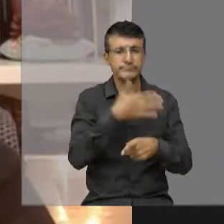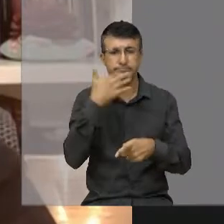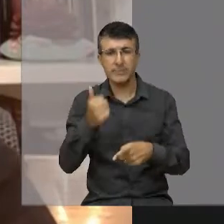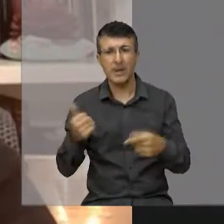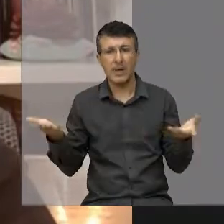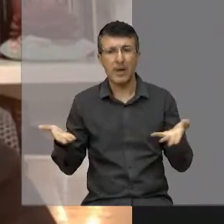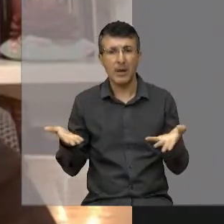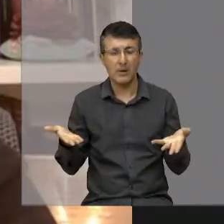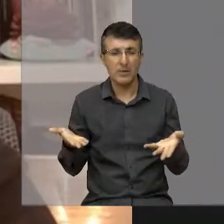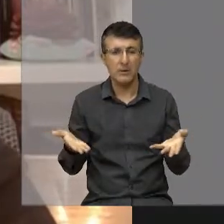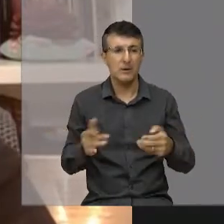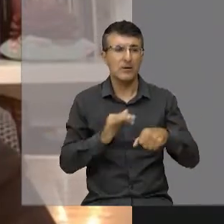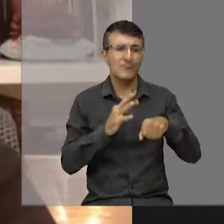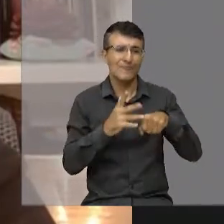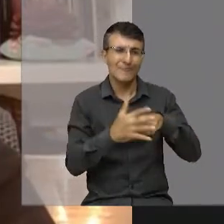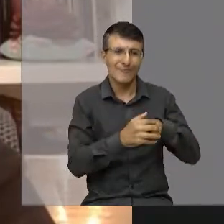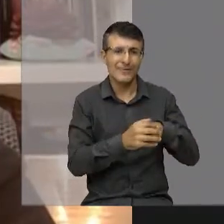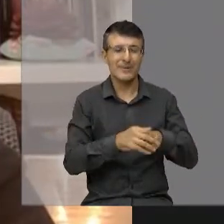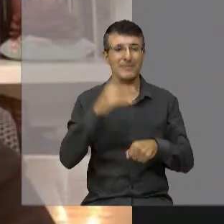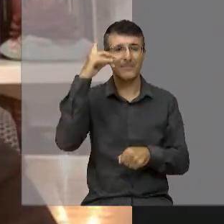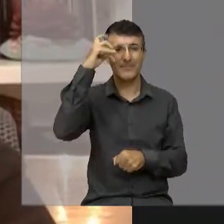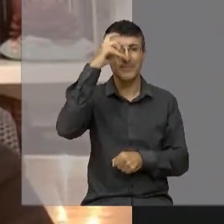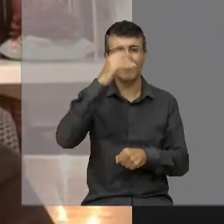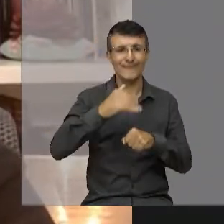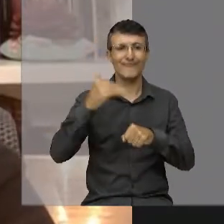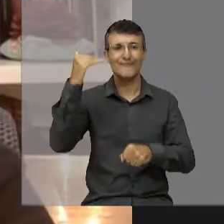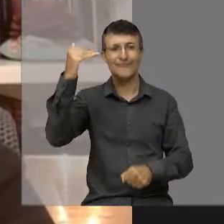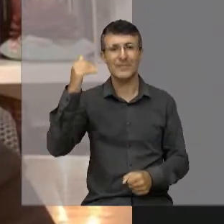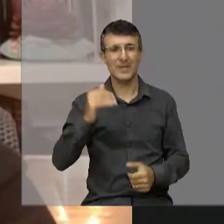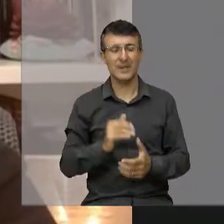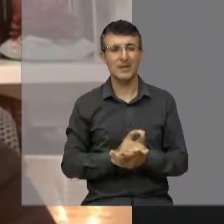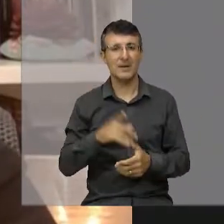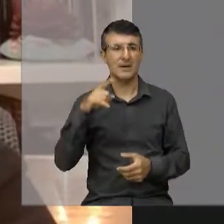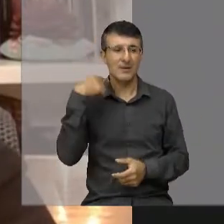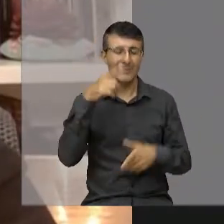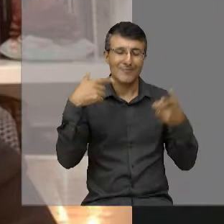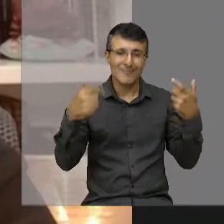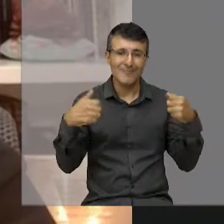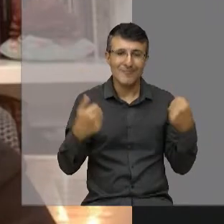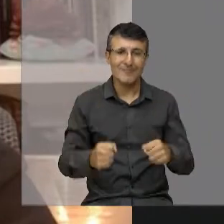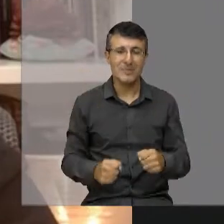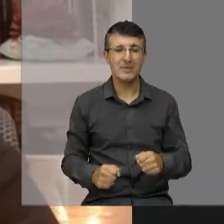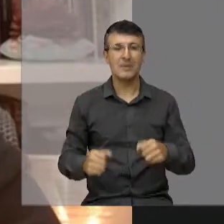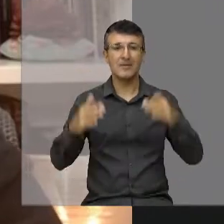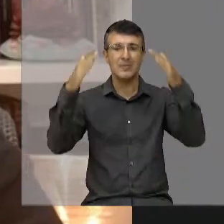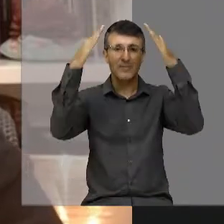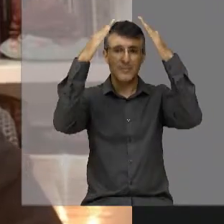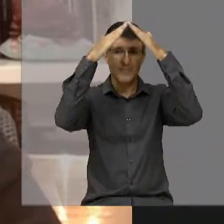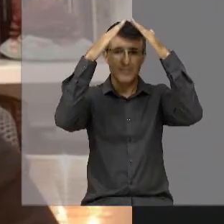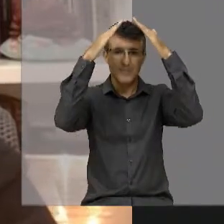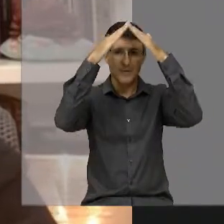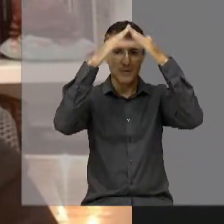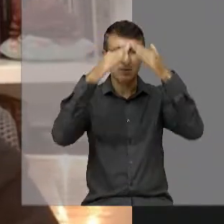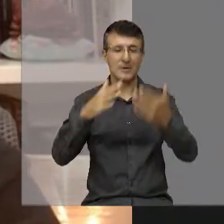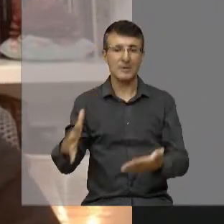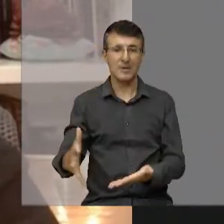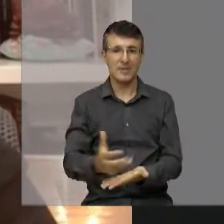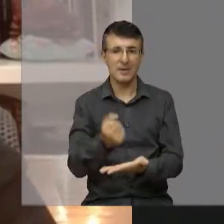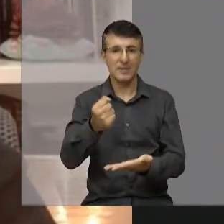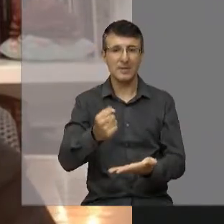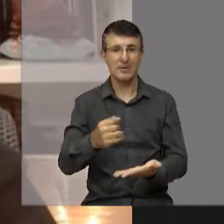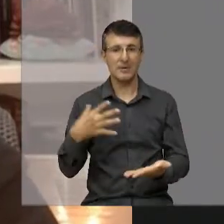gente precisa, né, na verdade, é proteger e salvar a nós mesmas, as nossas mulheres. E é